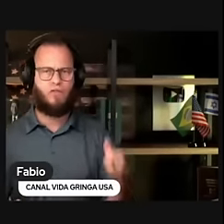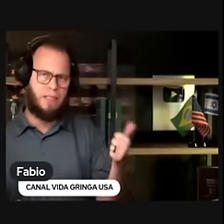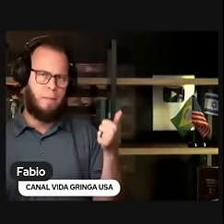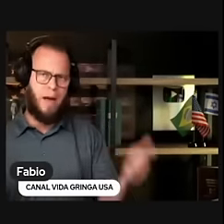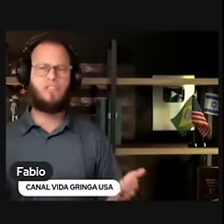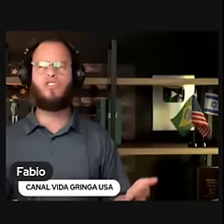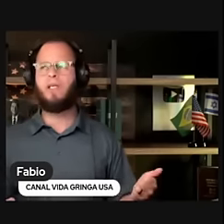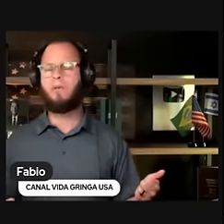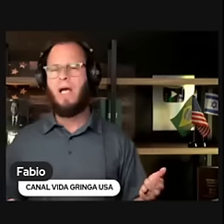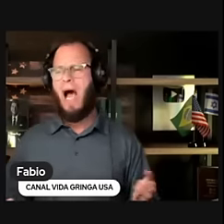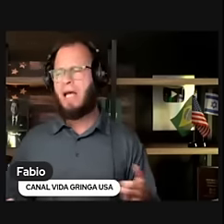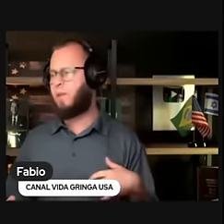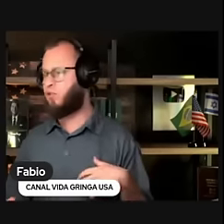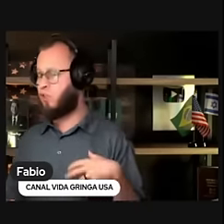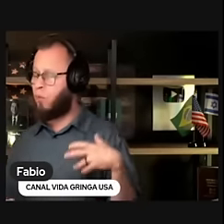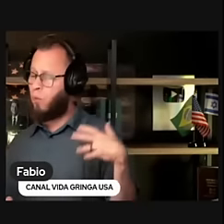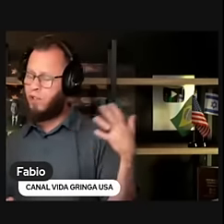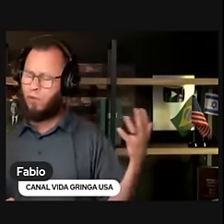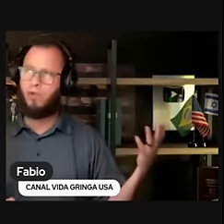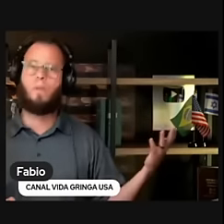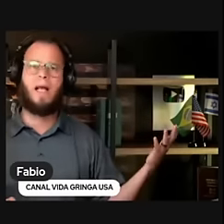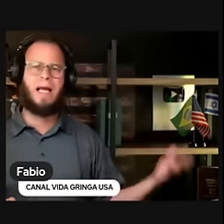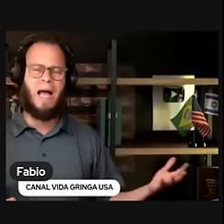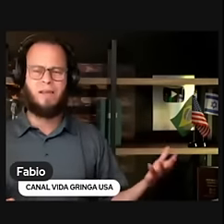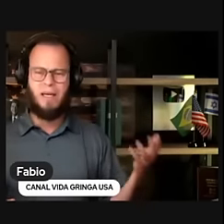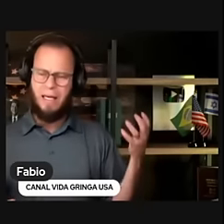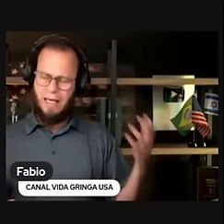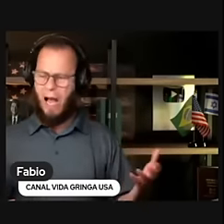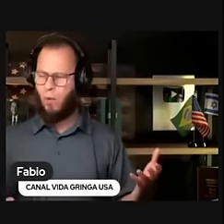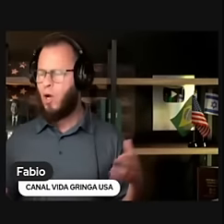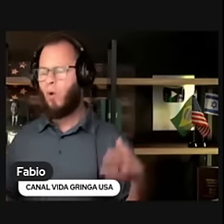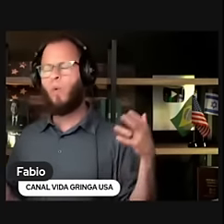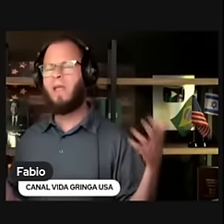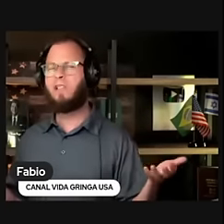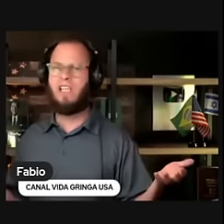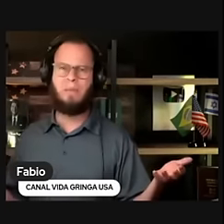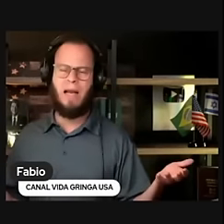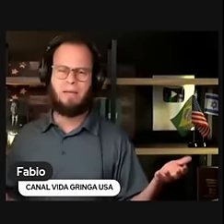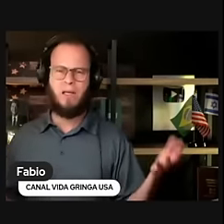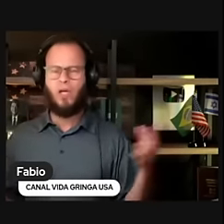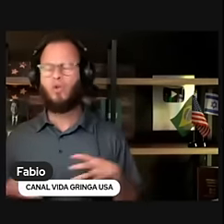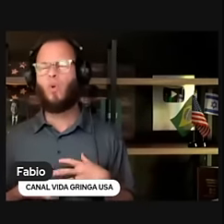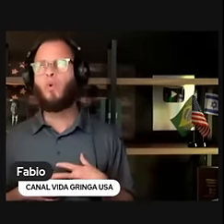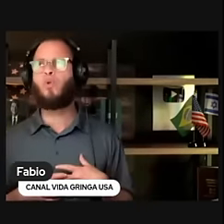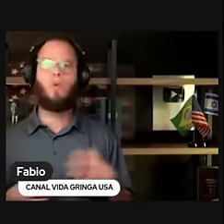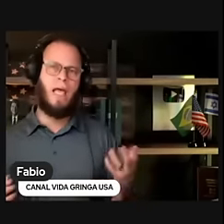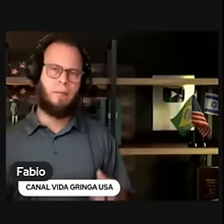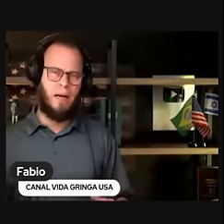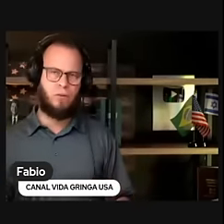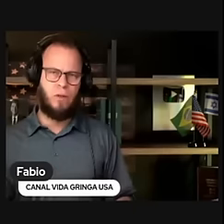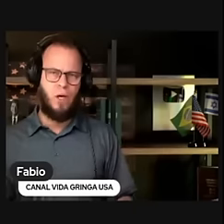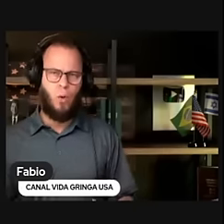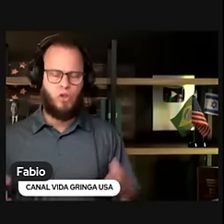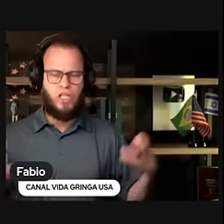eu fazia mais dinheiro as pessoas tinham condições de comprar casa carro comida estava barata tudo era